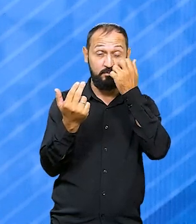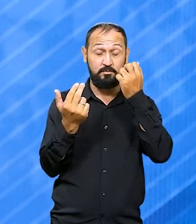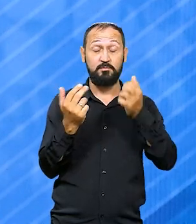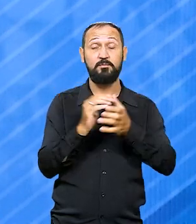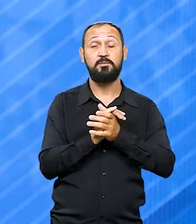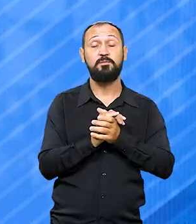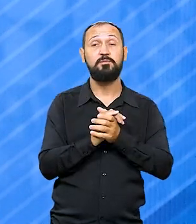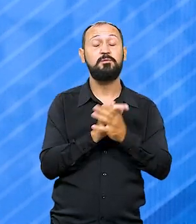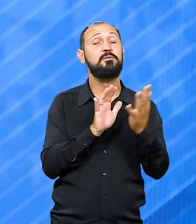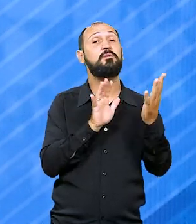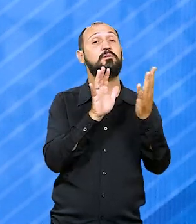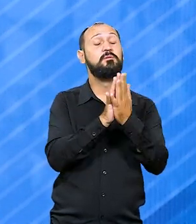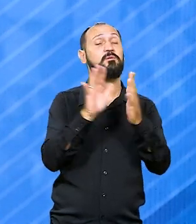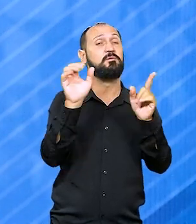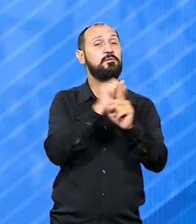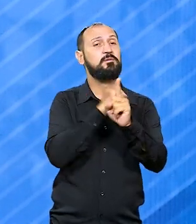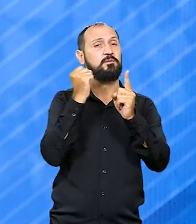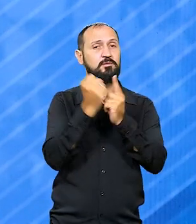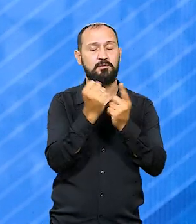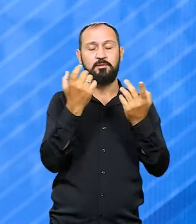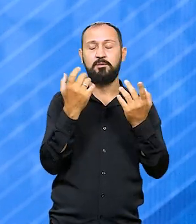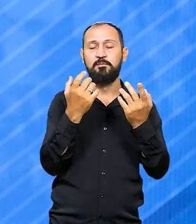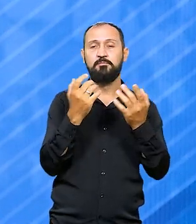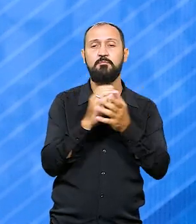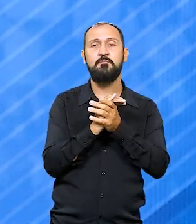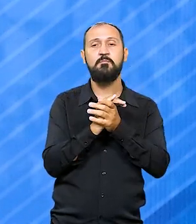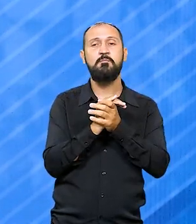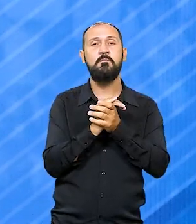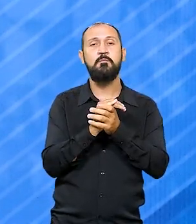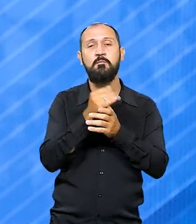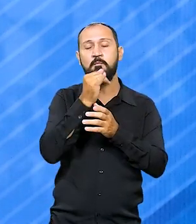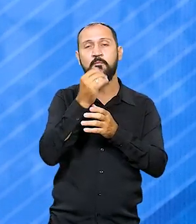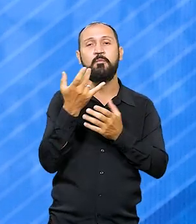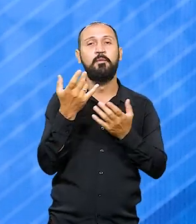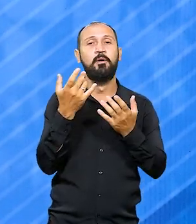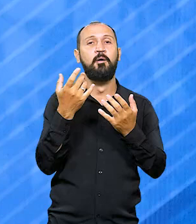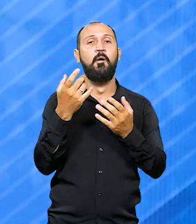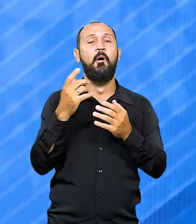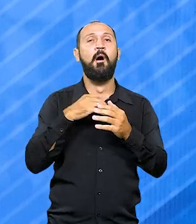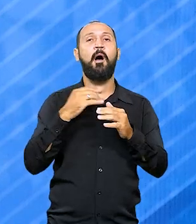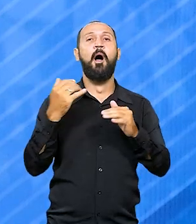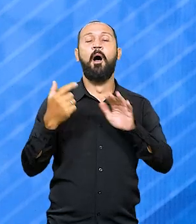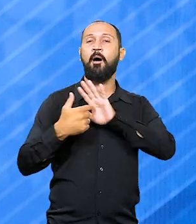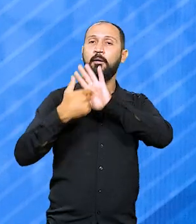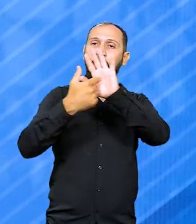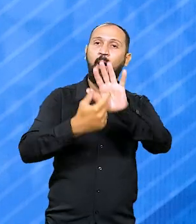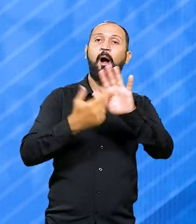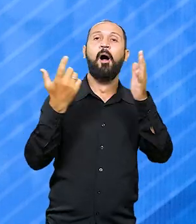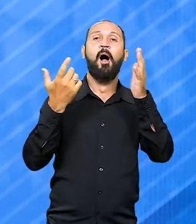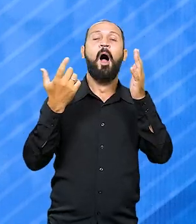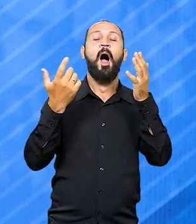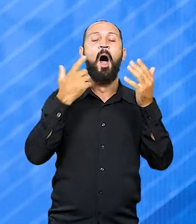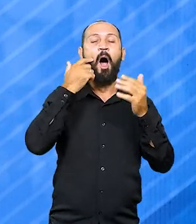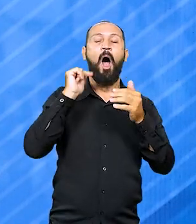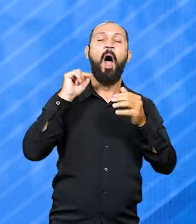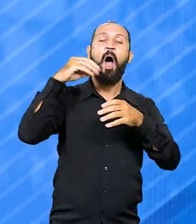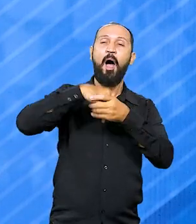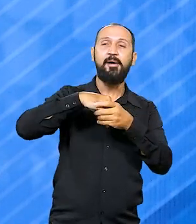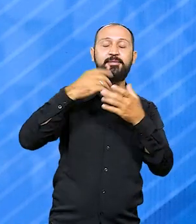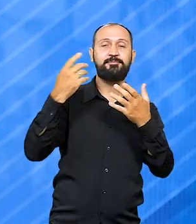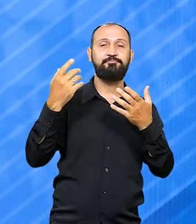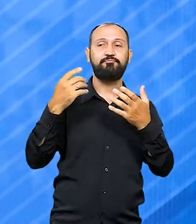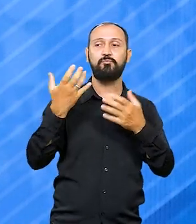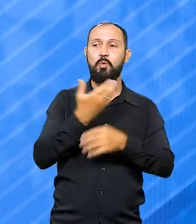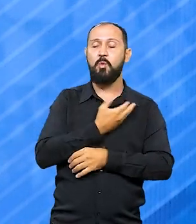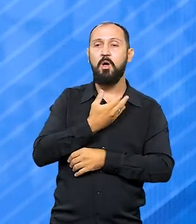igualdade perante a sociedade em termos de ir à mídia, a sociedade, expor o que o